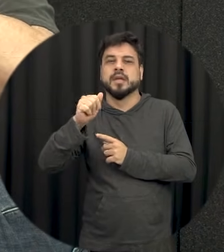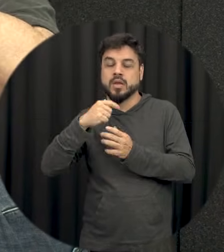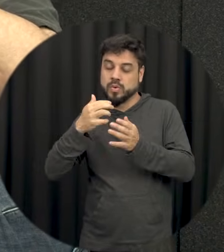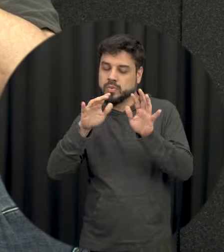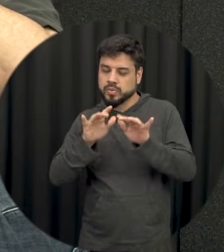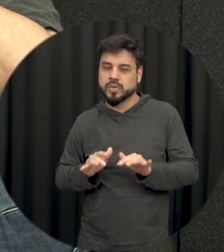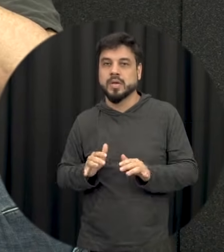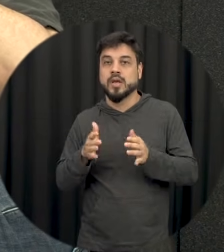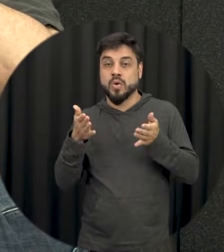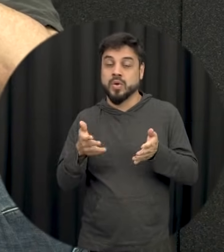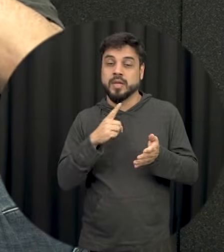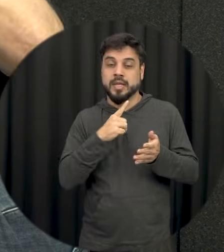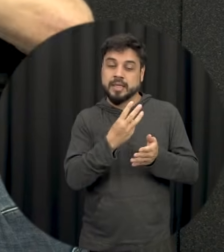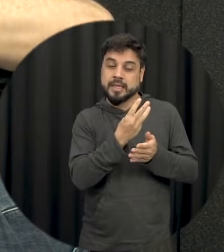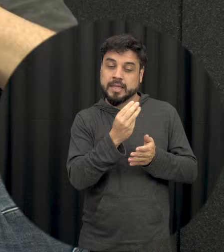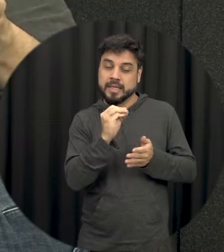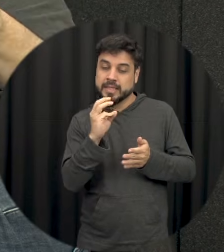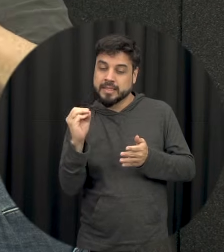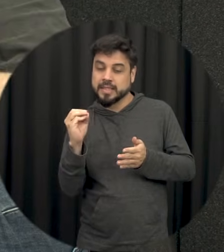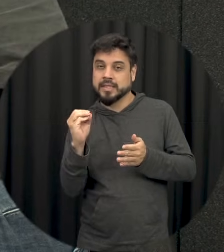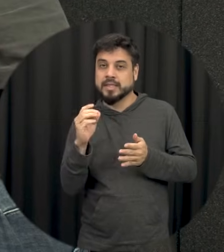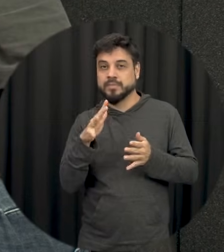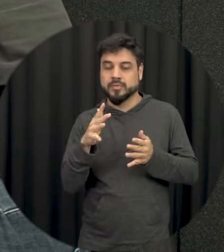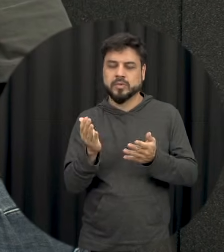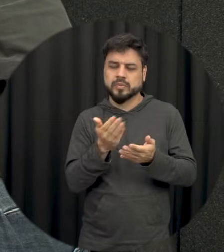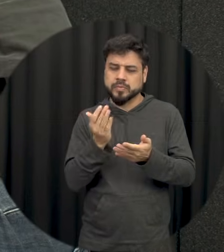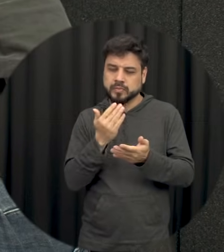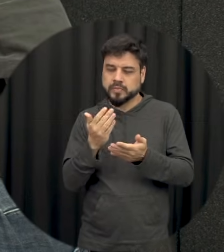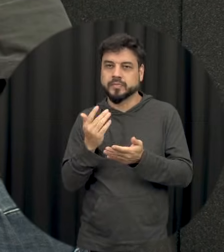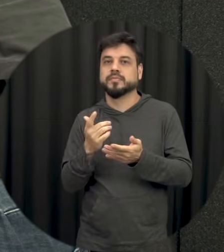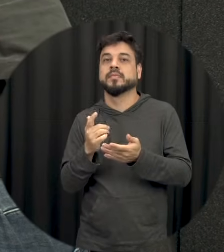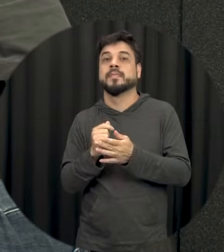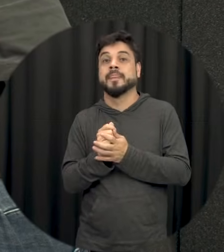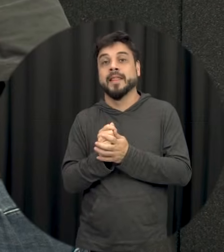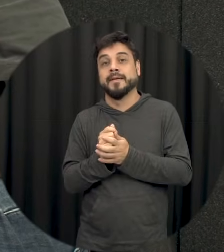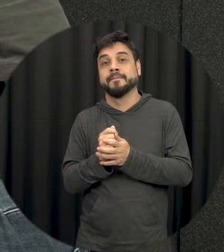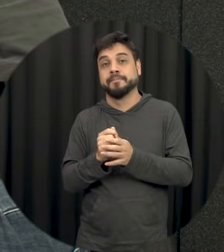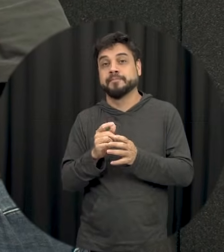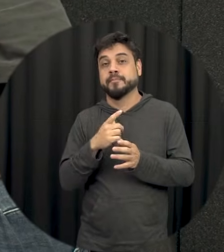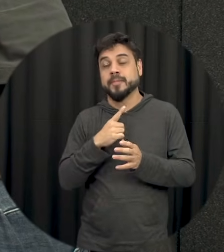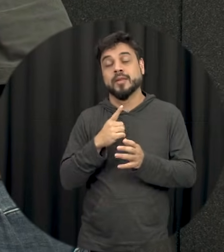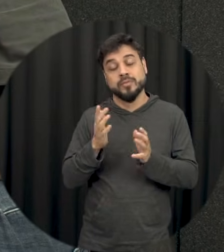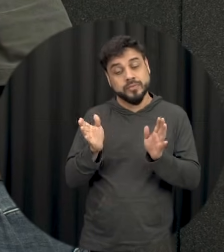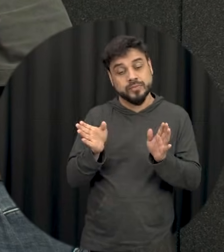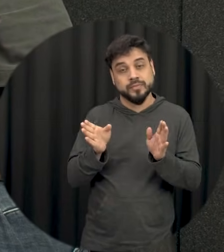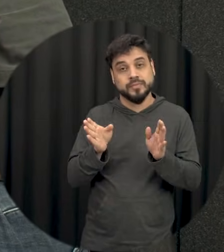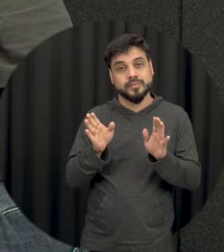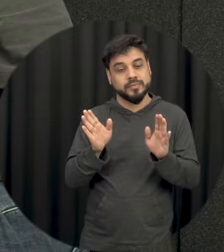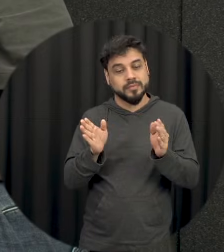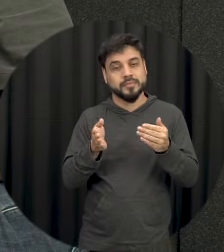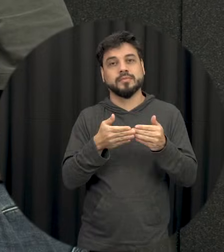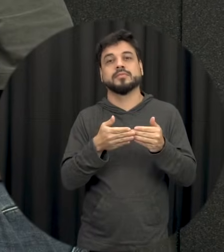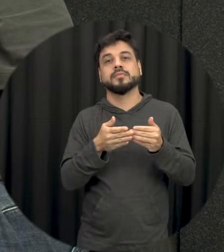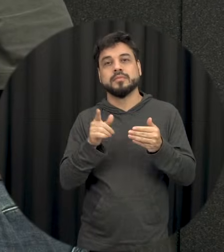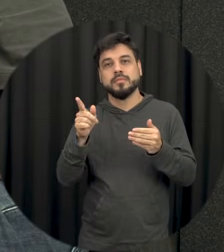ou menos 300 folhas de computador, e eu devo fechar e mandar. Como a professora Gioconda Mussolini